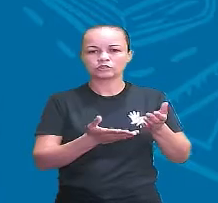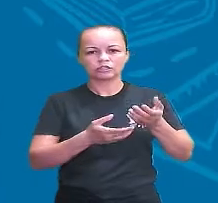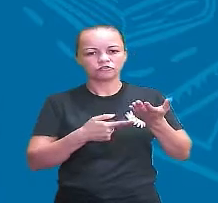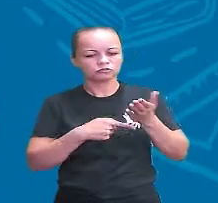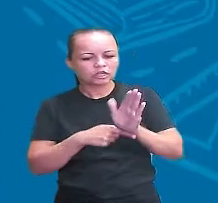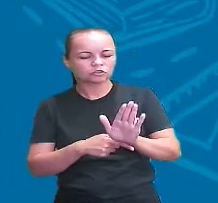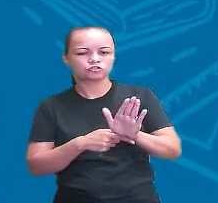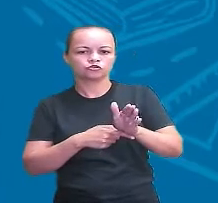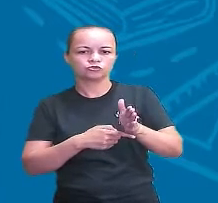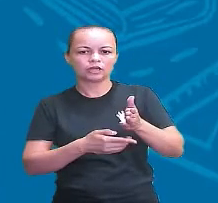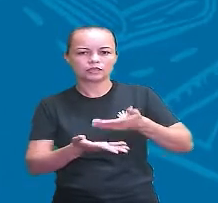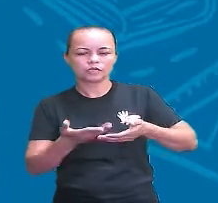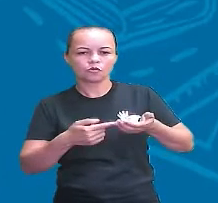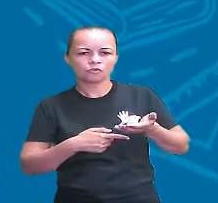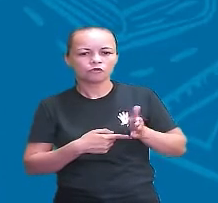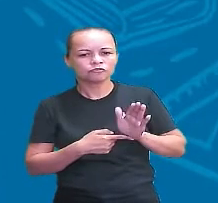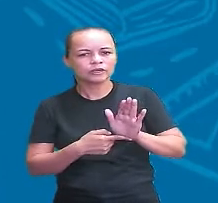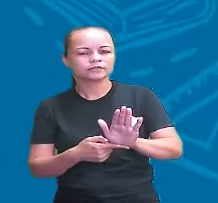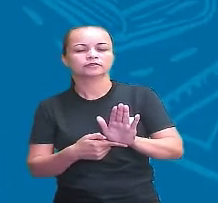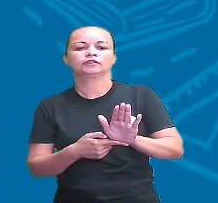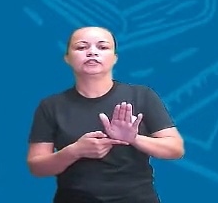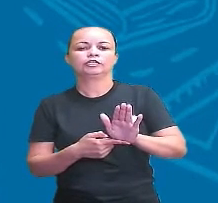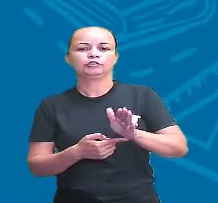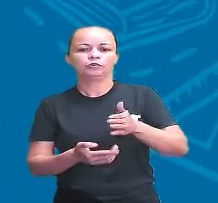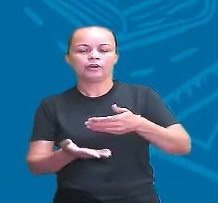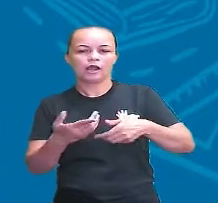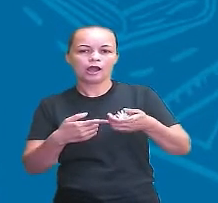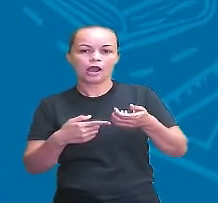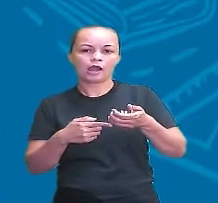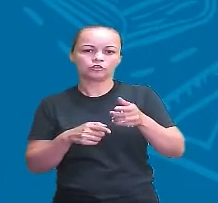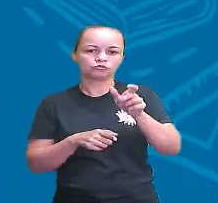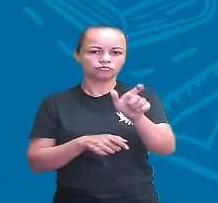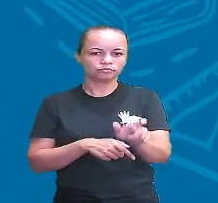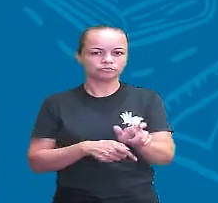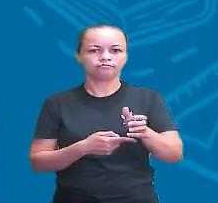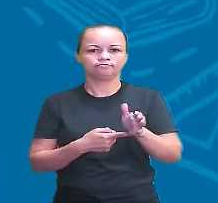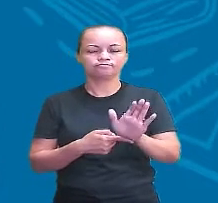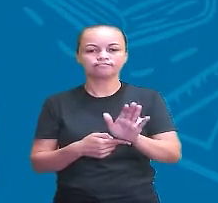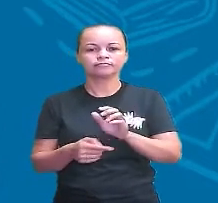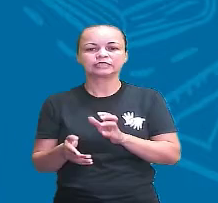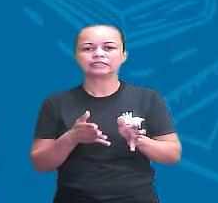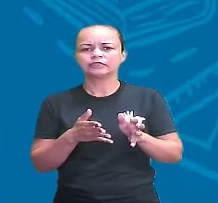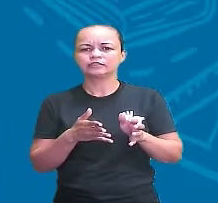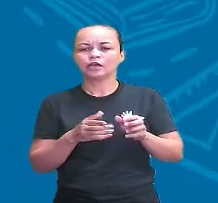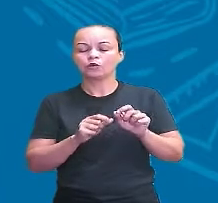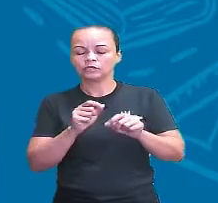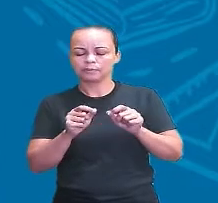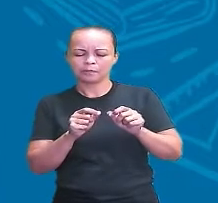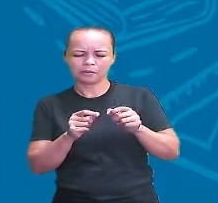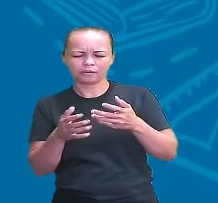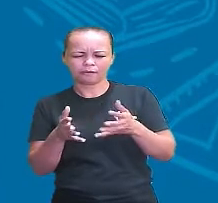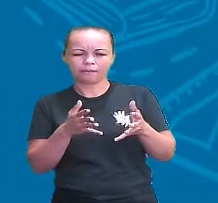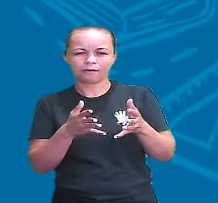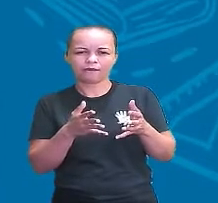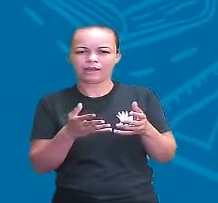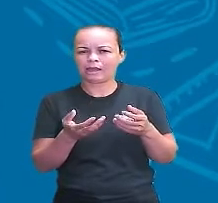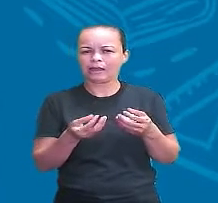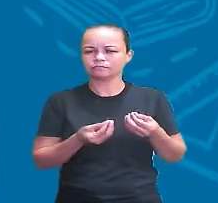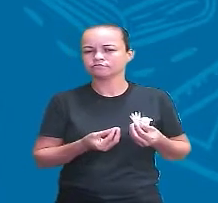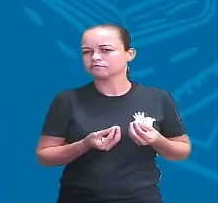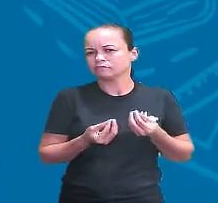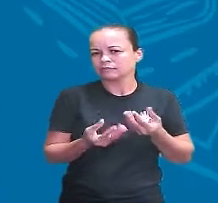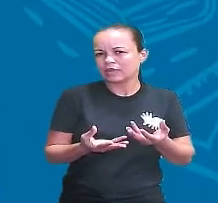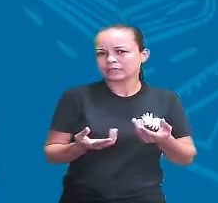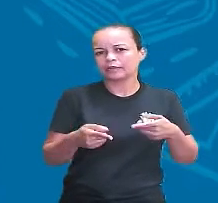ideia, oferecendo-se para ajudar alguém. Agora, para ceder ou também concordar em fazer